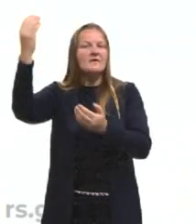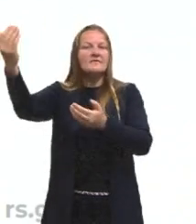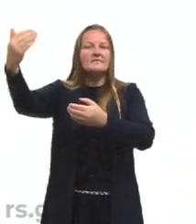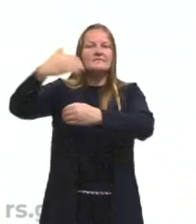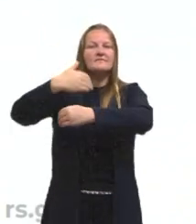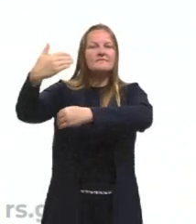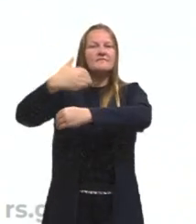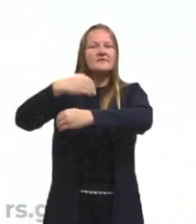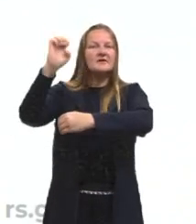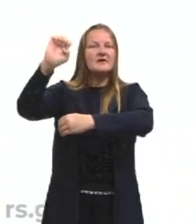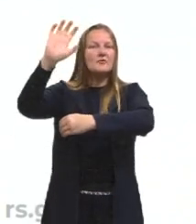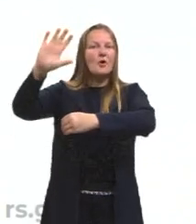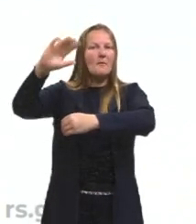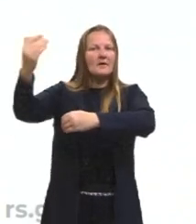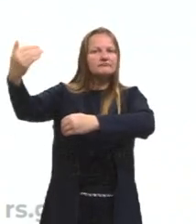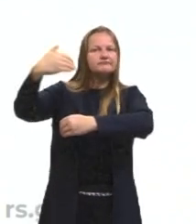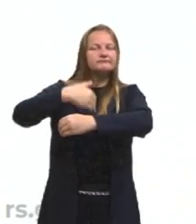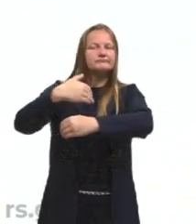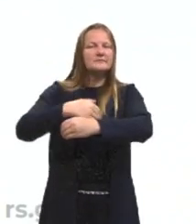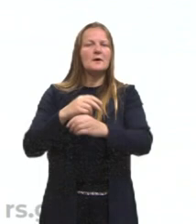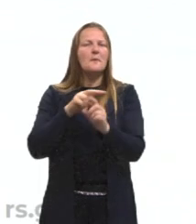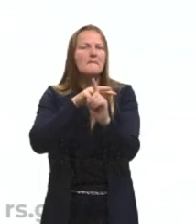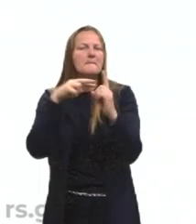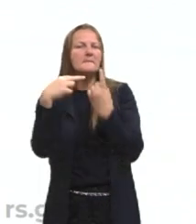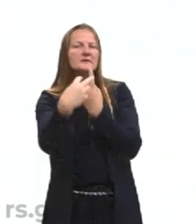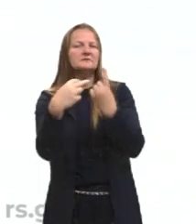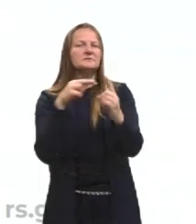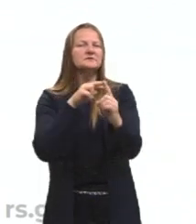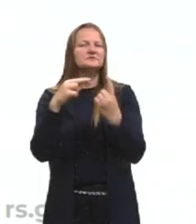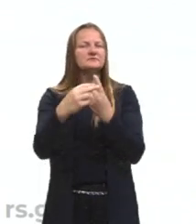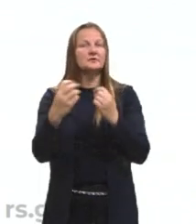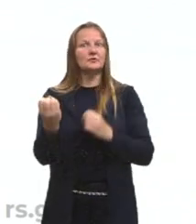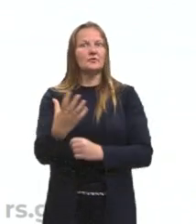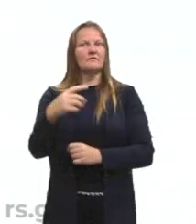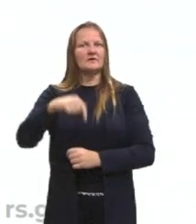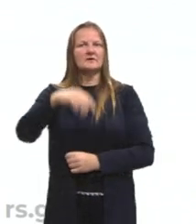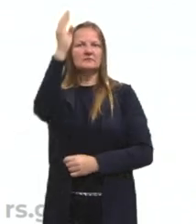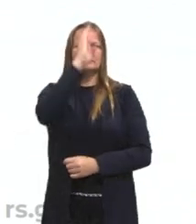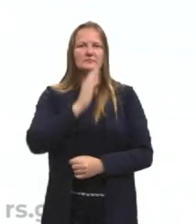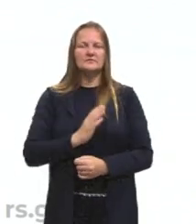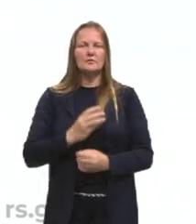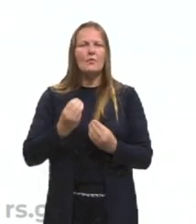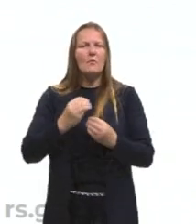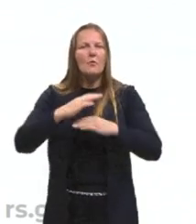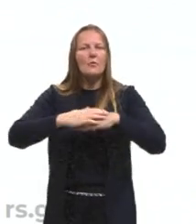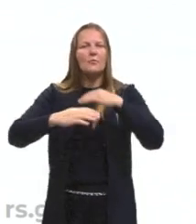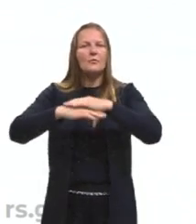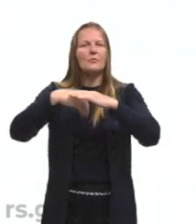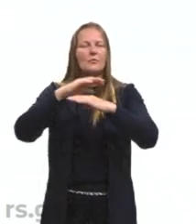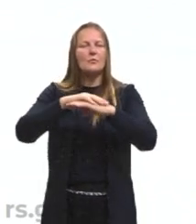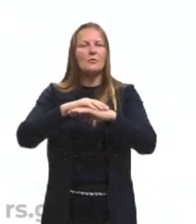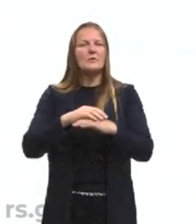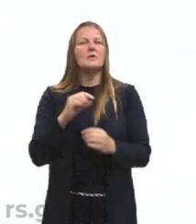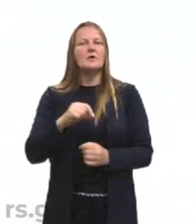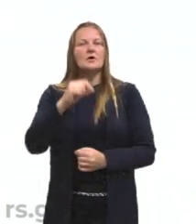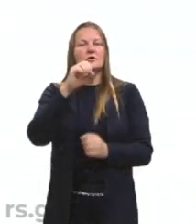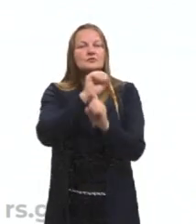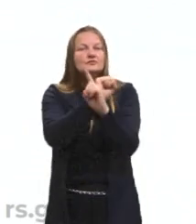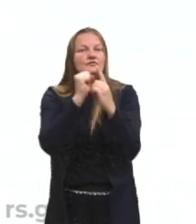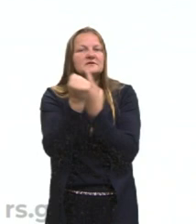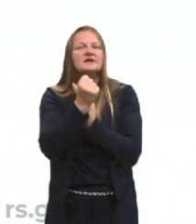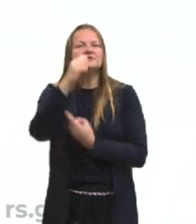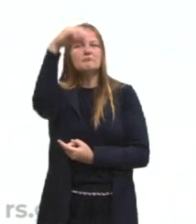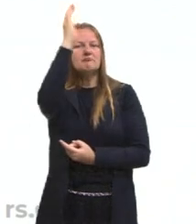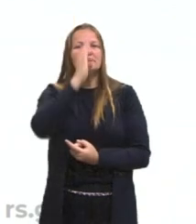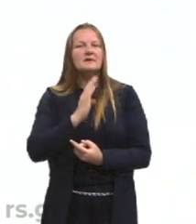as novas perspectivas com a vinda da família real é mas sempre nessa perspectiva muito da Sociedade Brasileira de